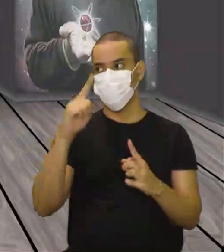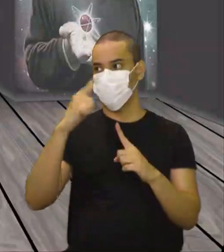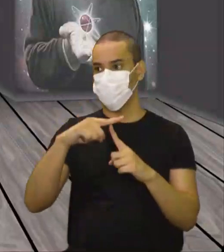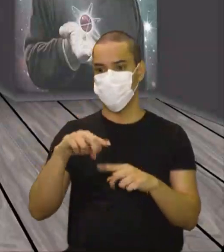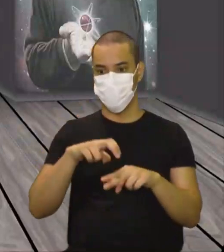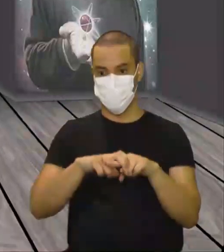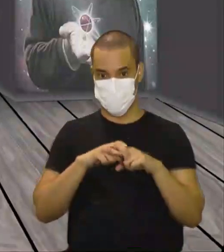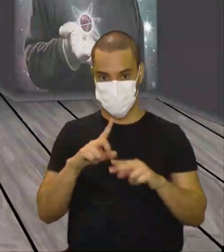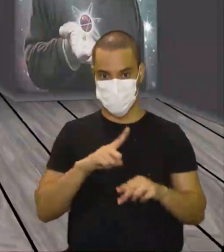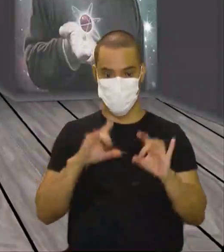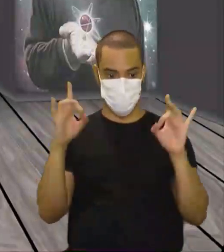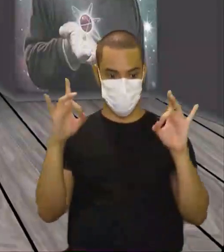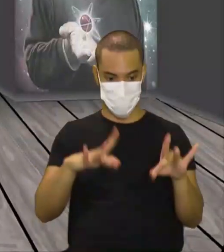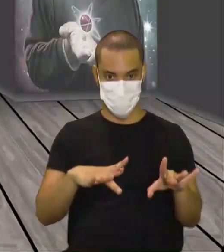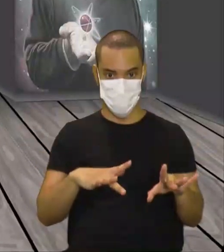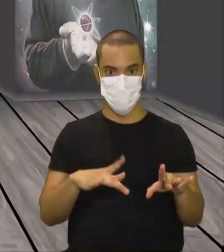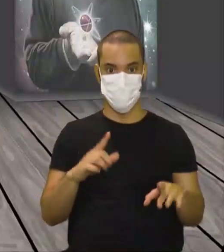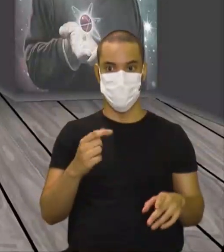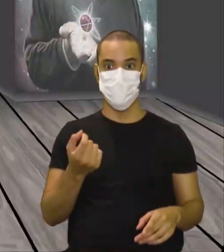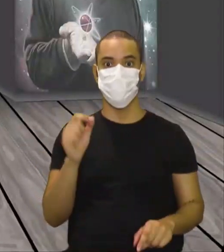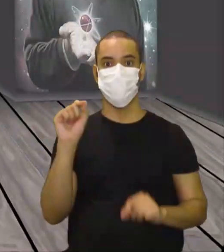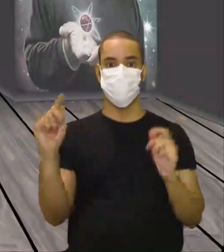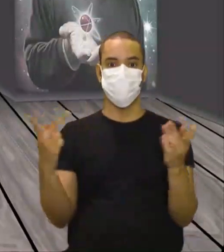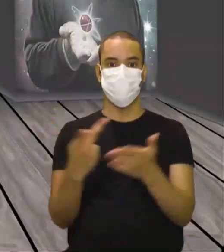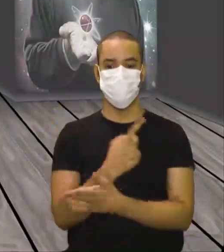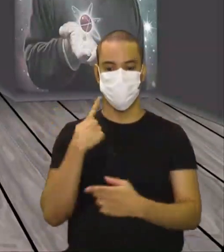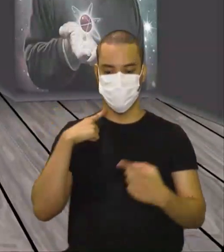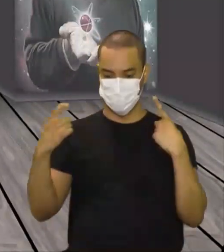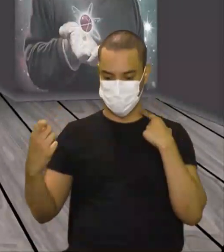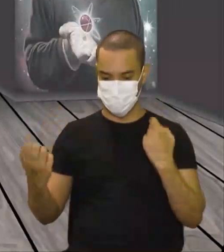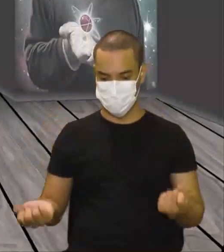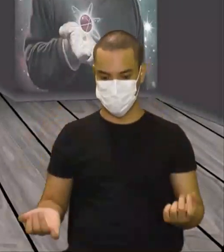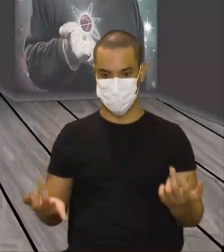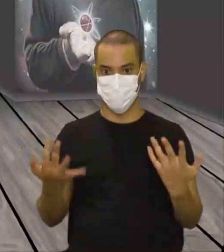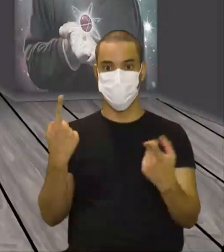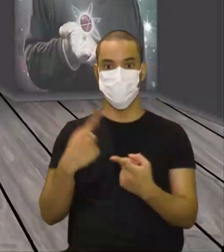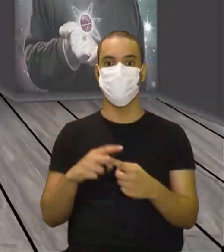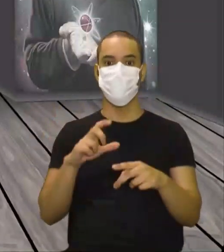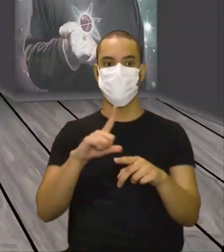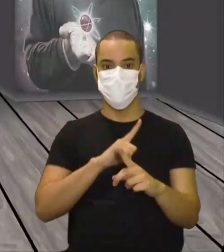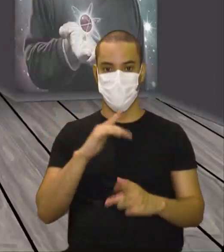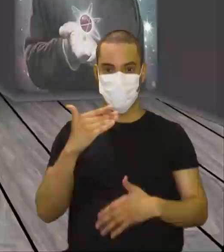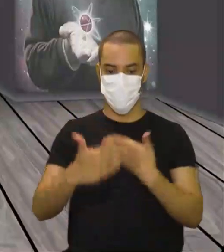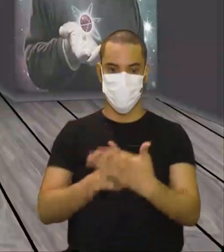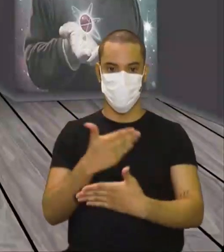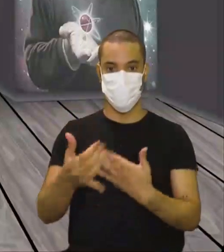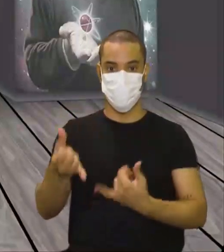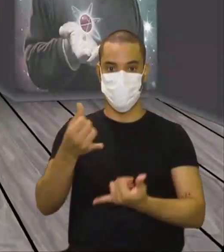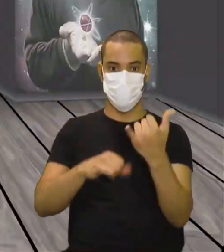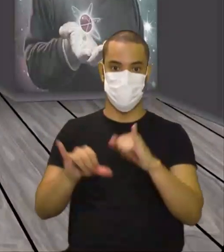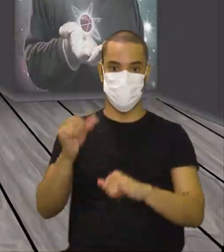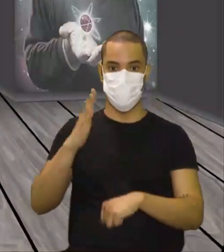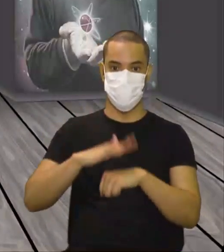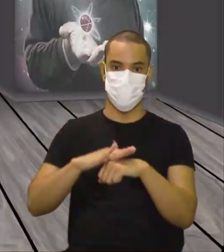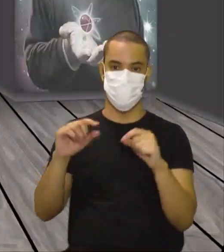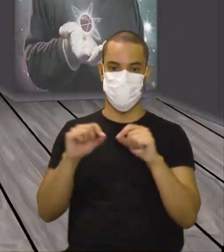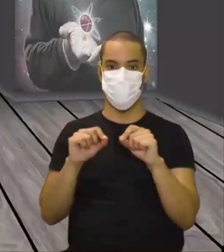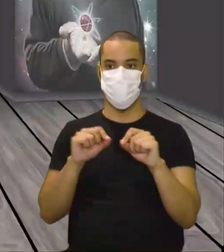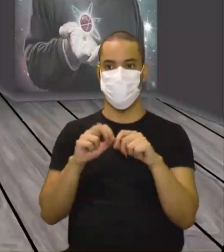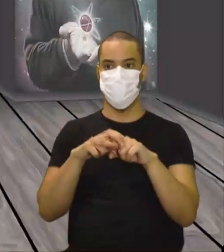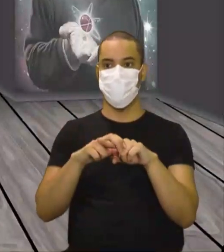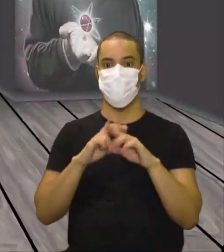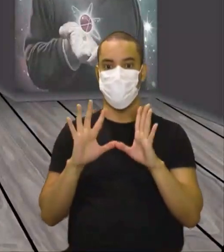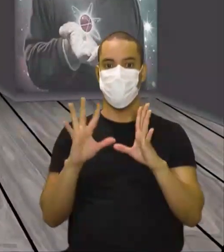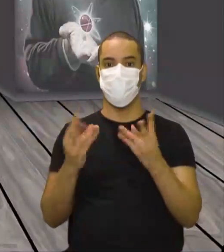você joga isso no meio ambiente, isso polui, porque tem todo um processo químico para ela ser feito. Então, ali os